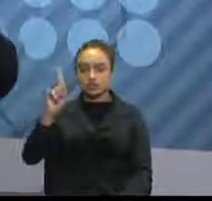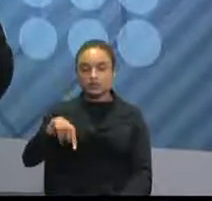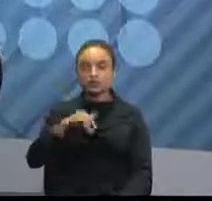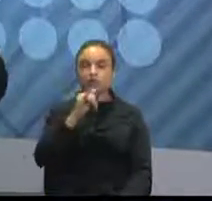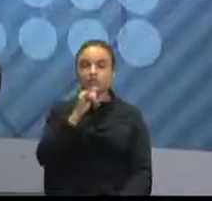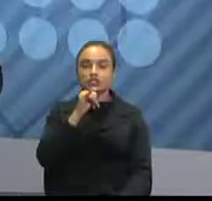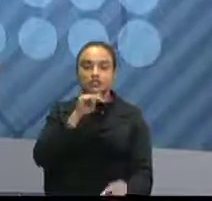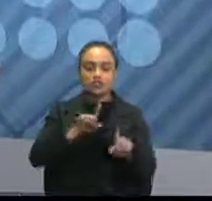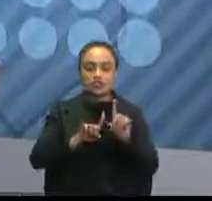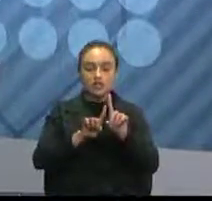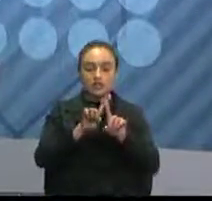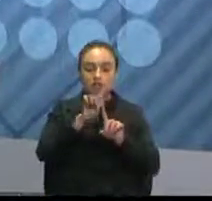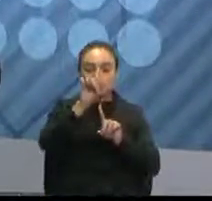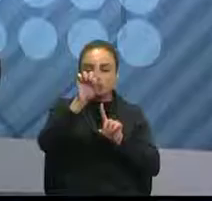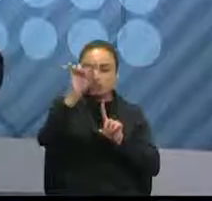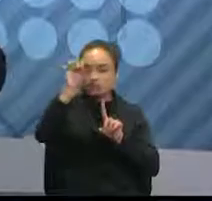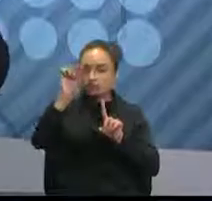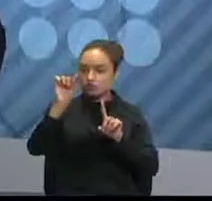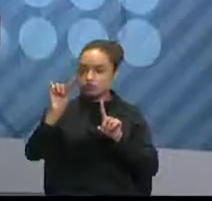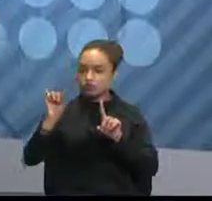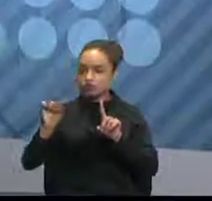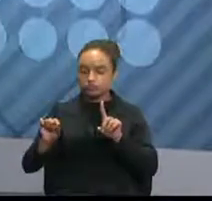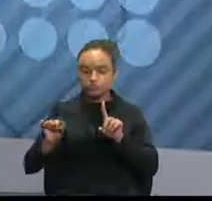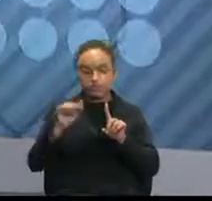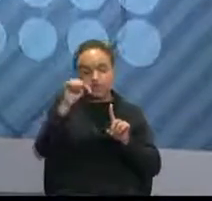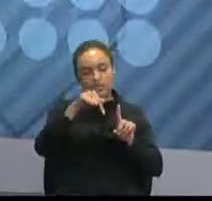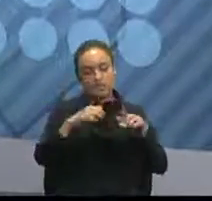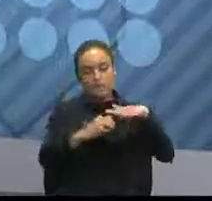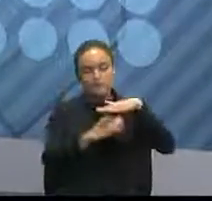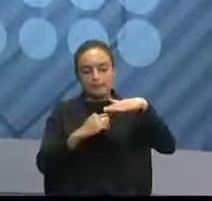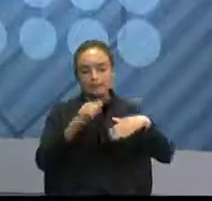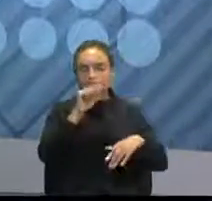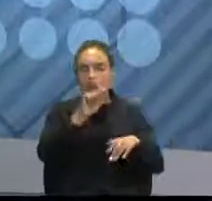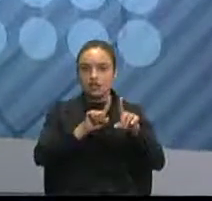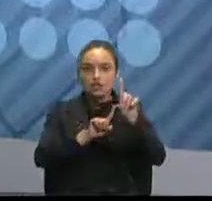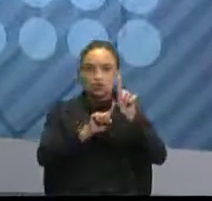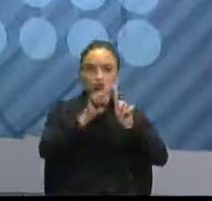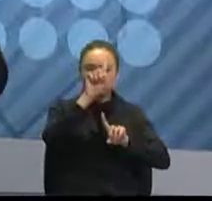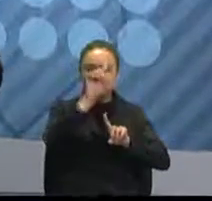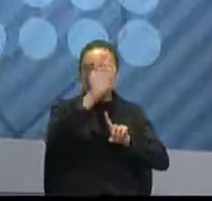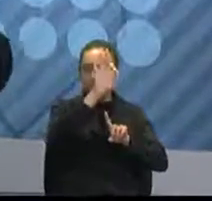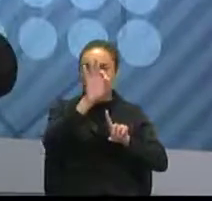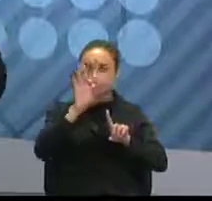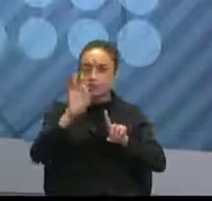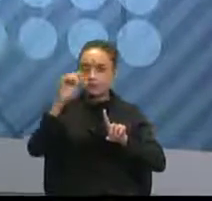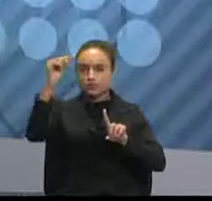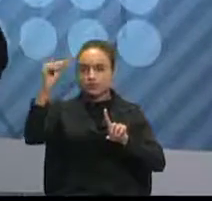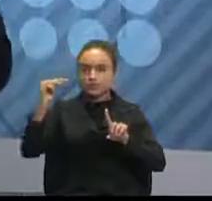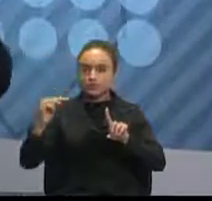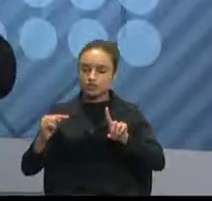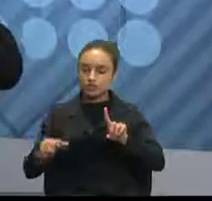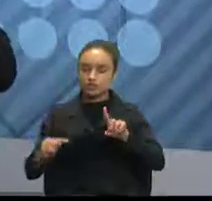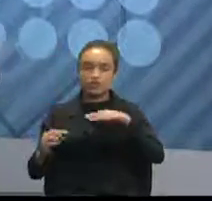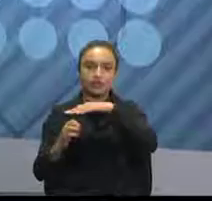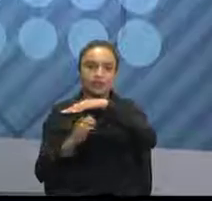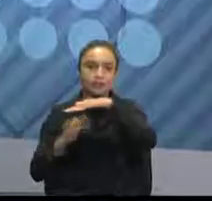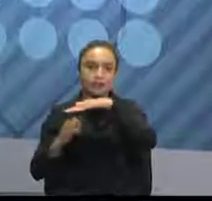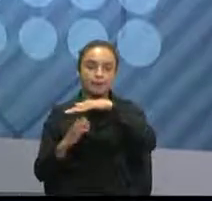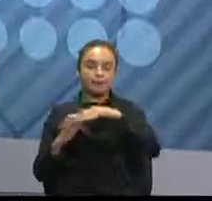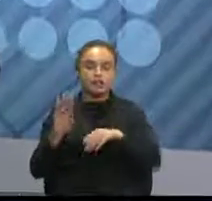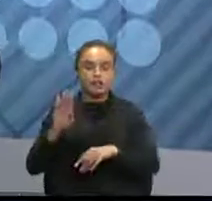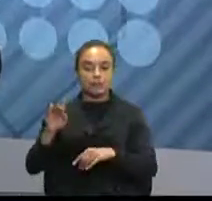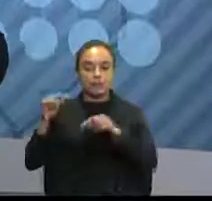subindo a outra está caindo por exemplo agora a gente tá vivendo uma desvalorização cambial do risco político o comércio nacional